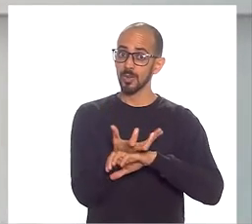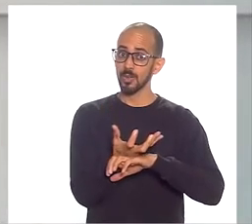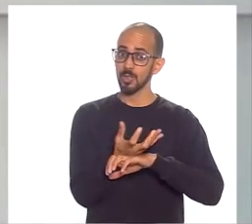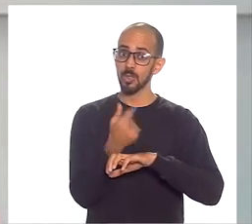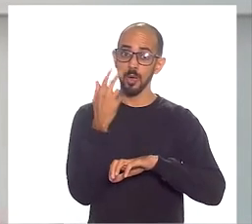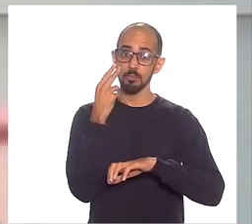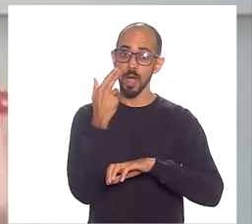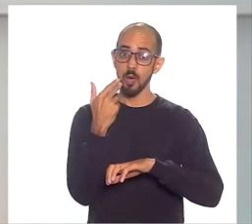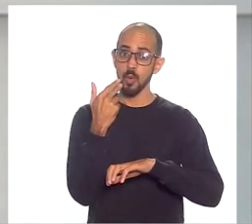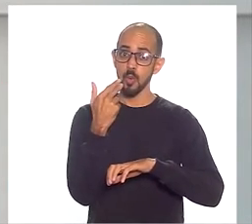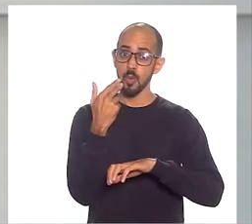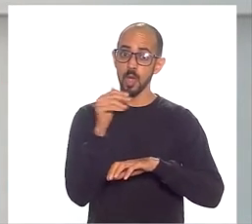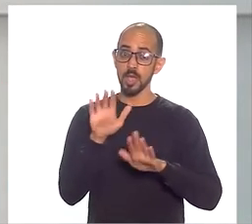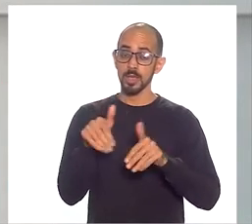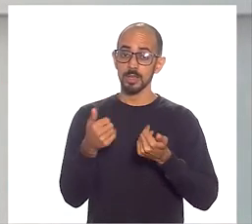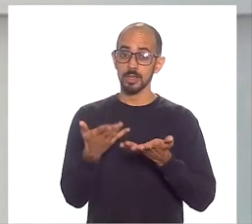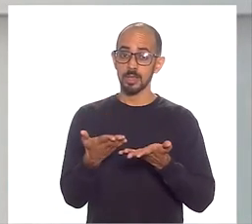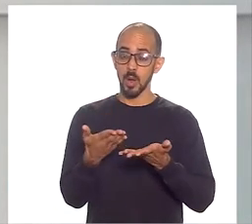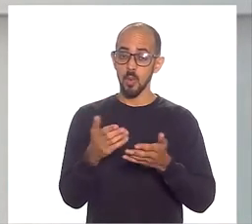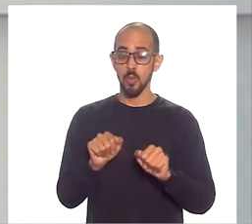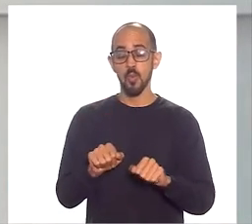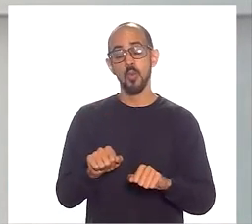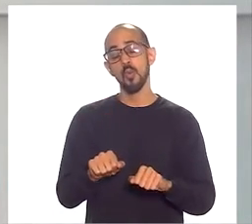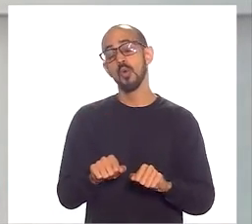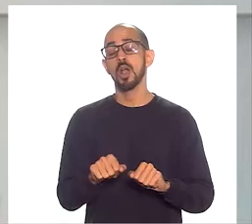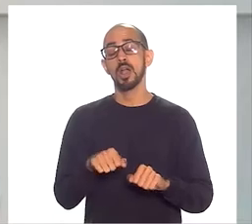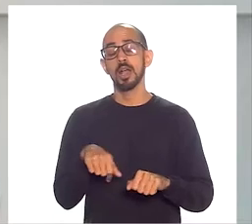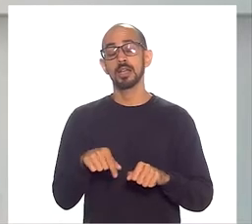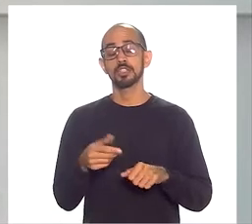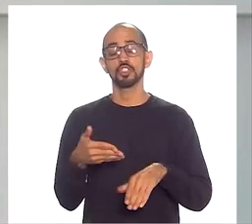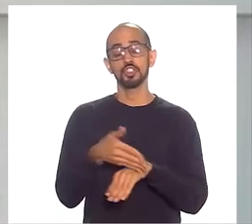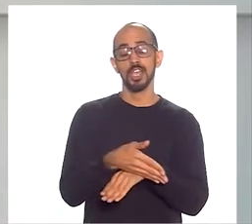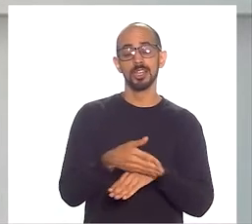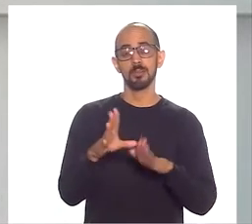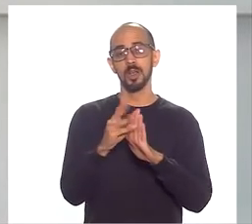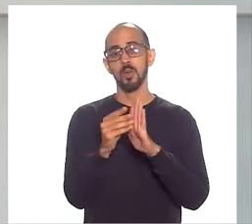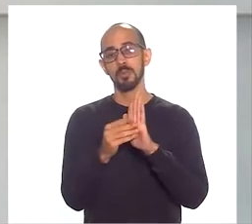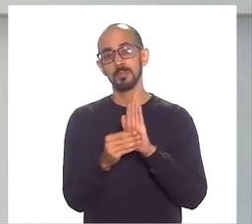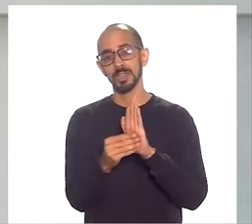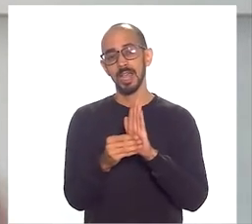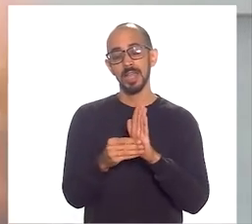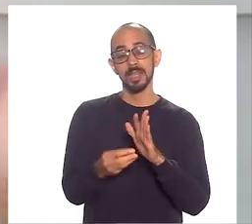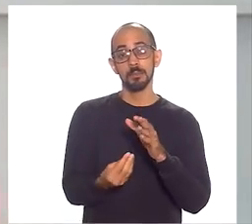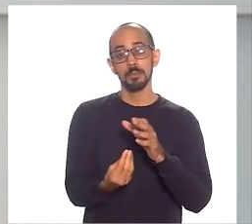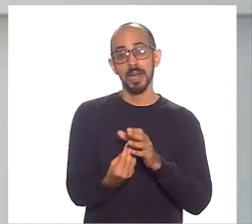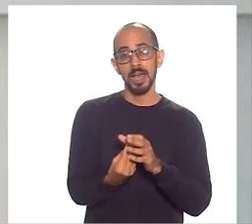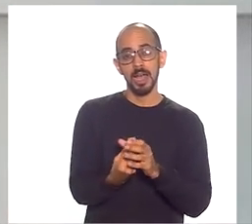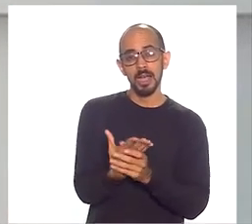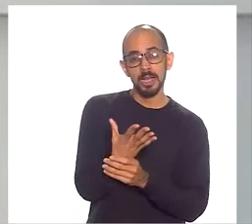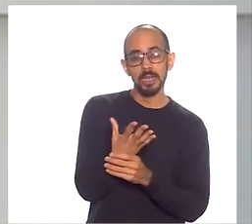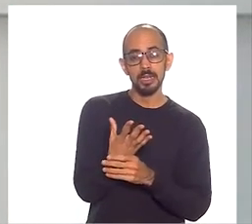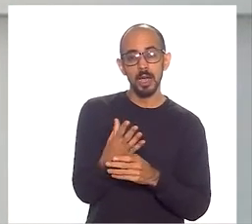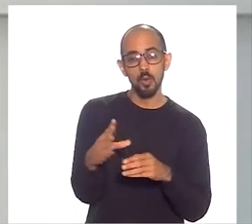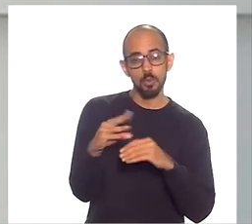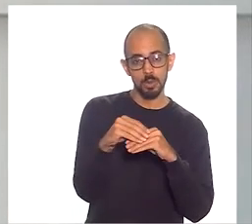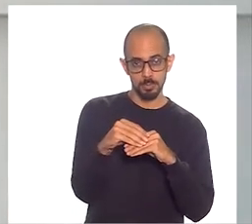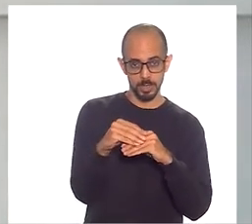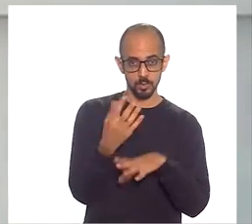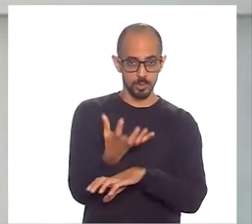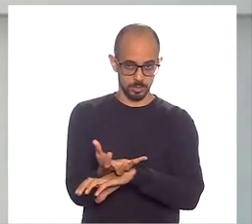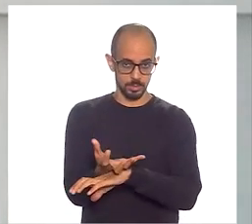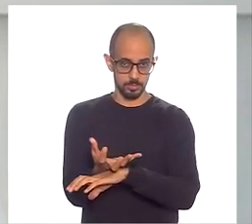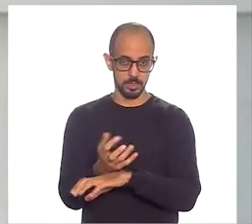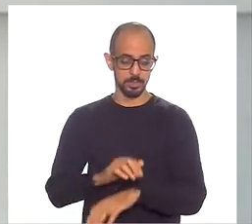curricular tradicional. E aí é onde a gente entra para complementar e para costurar definitivamente essas disciplinas como um todo.